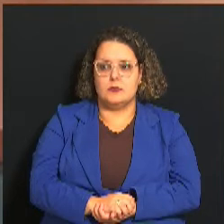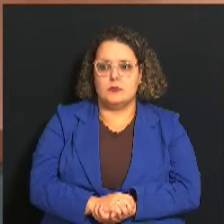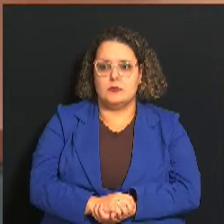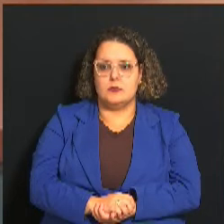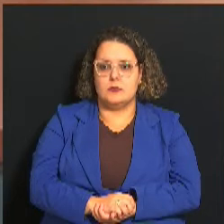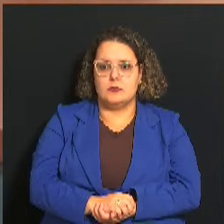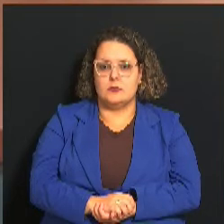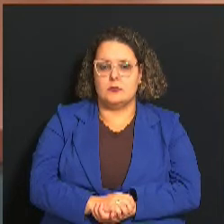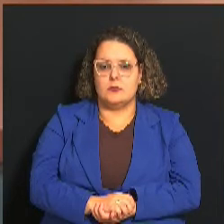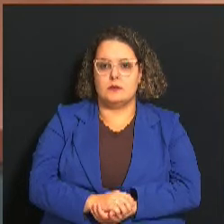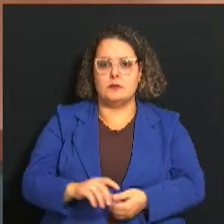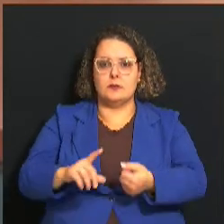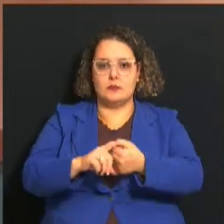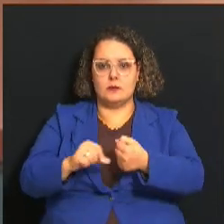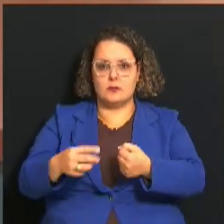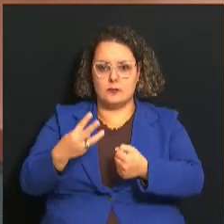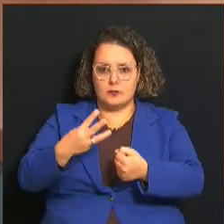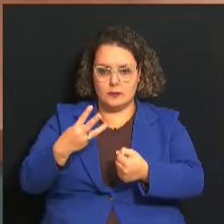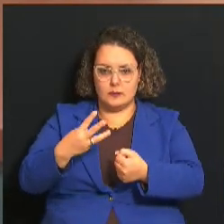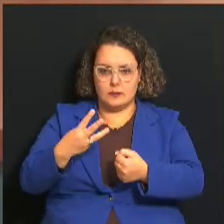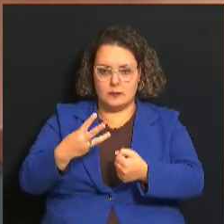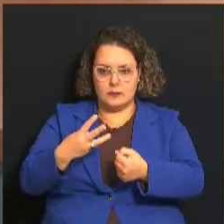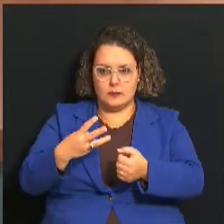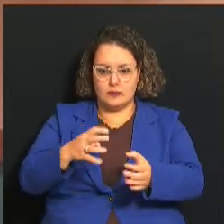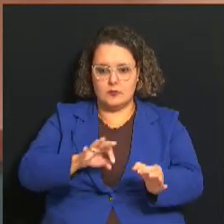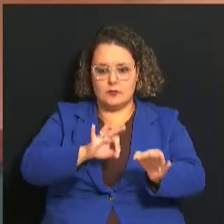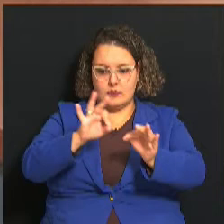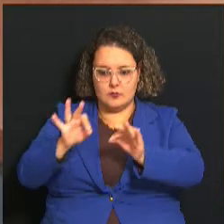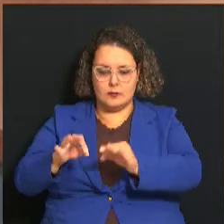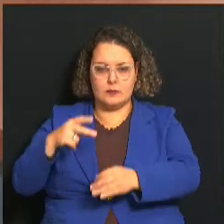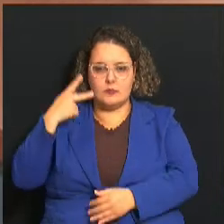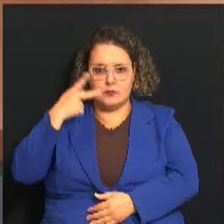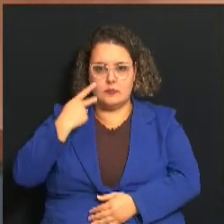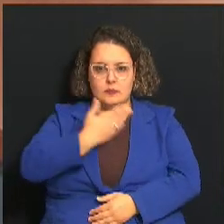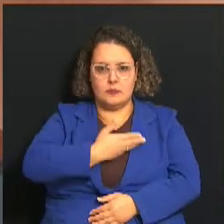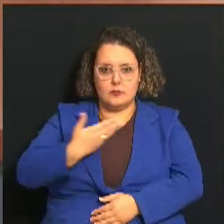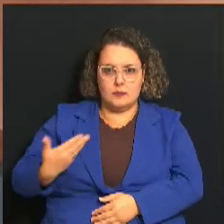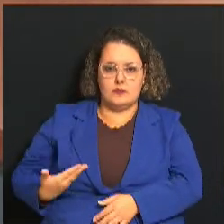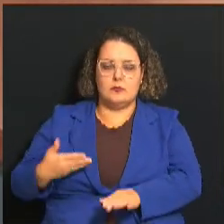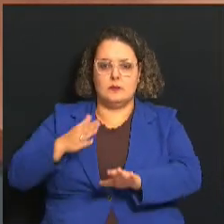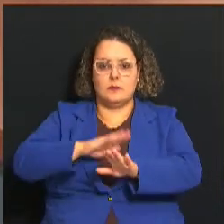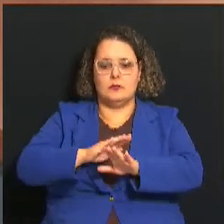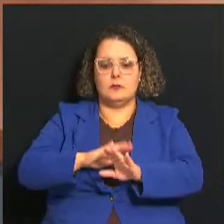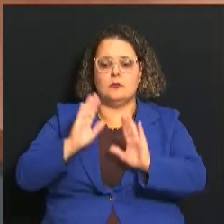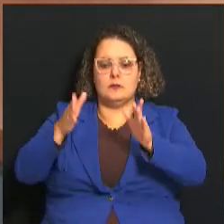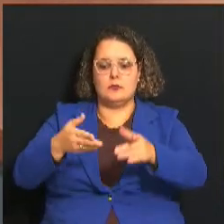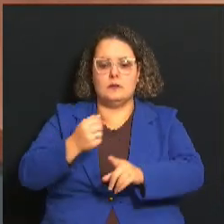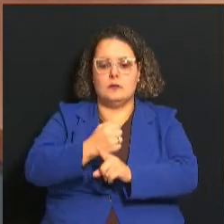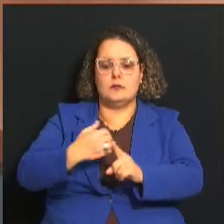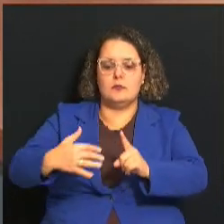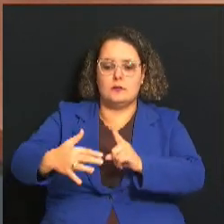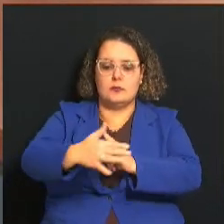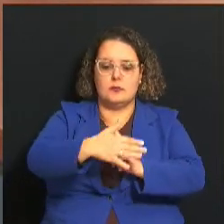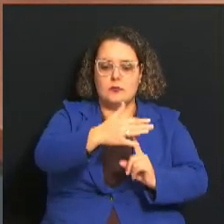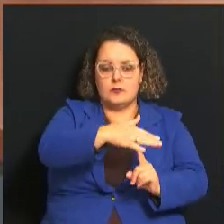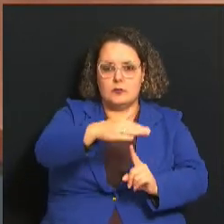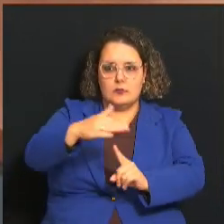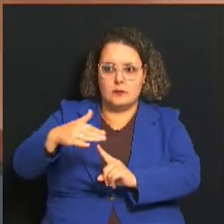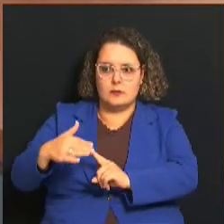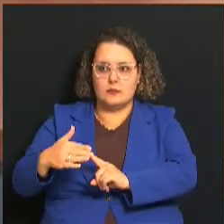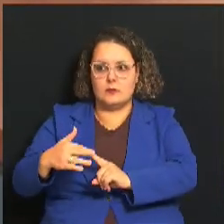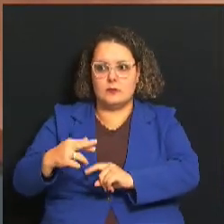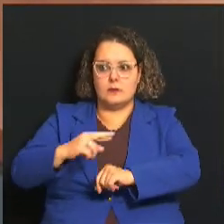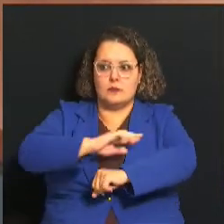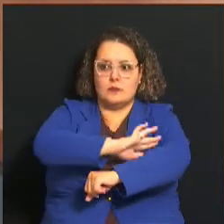No artigo 3º, acompanhar políticas públicas e ações referentes às questões socioambientais e de racismo